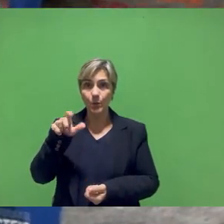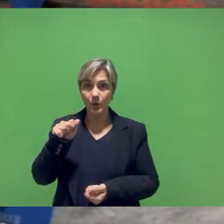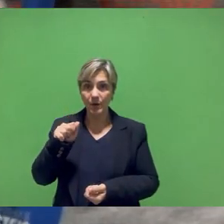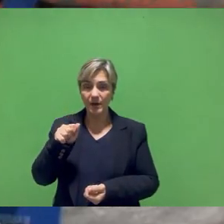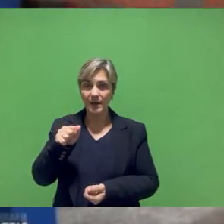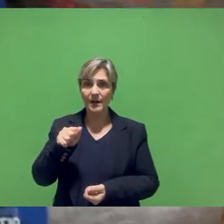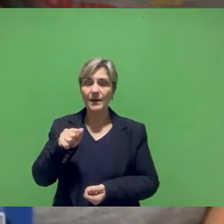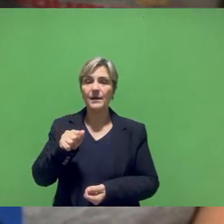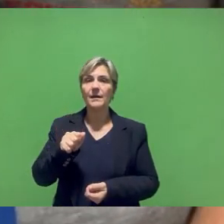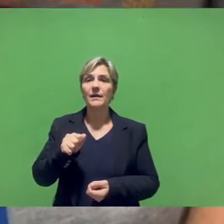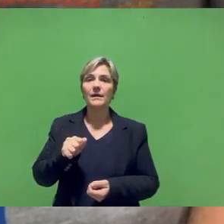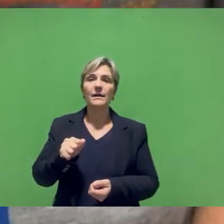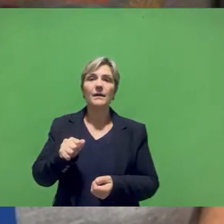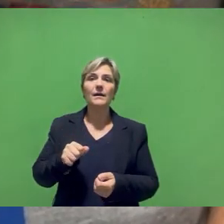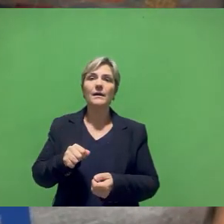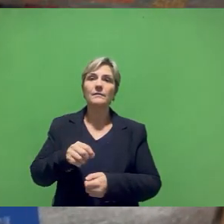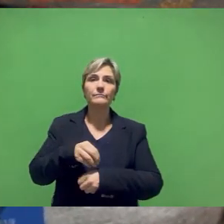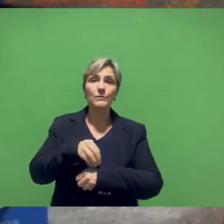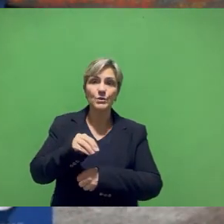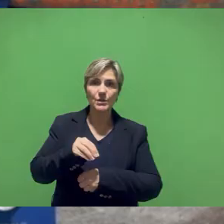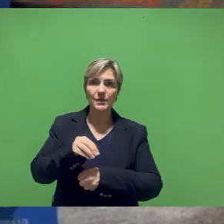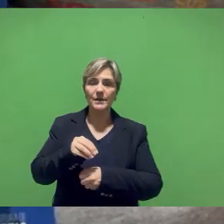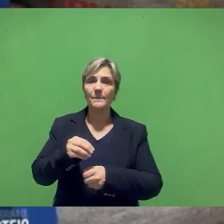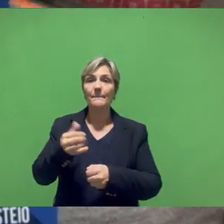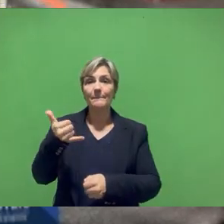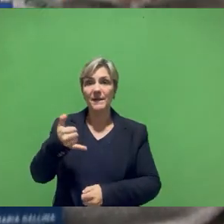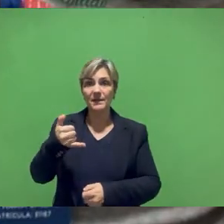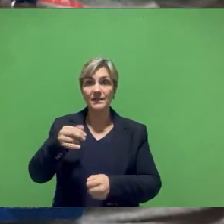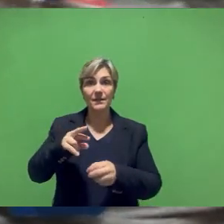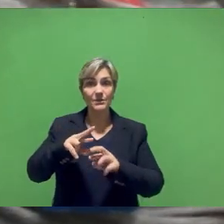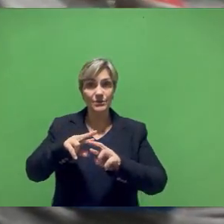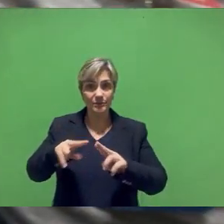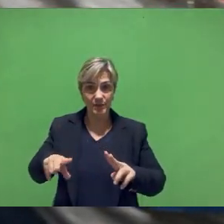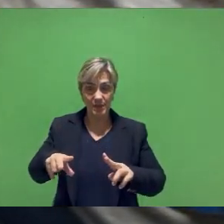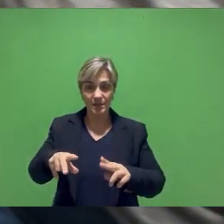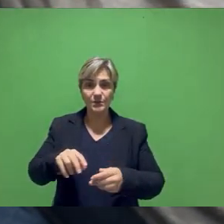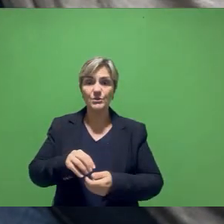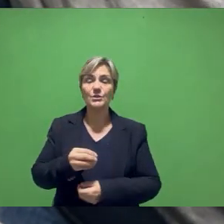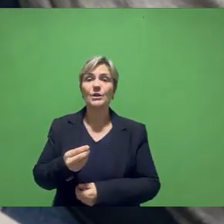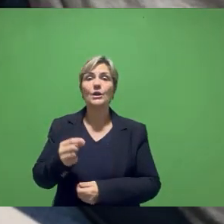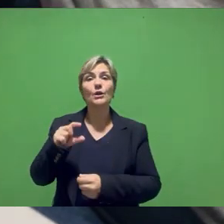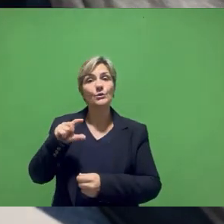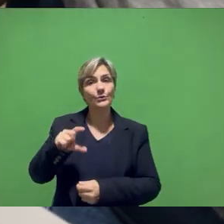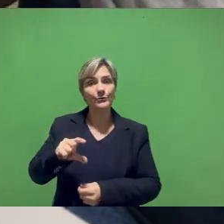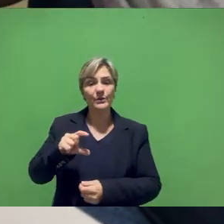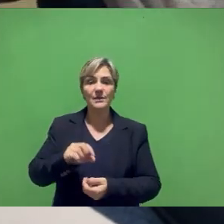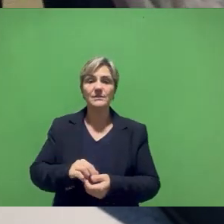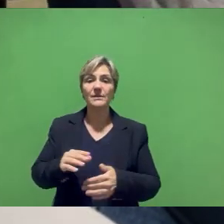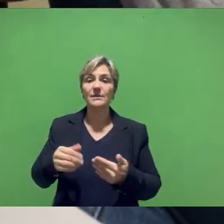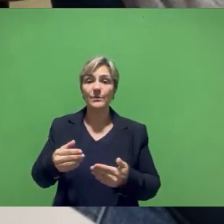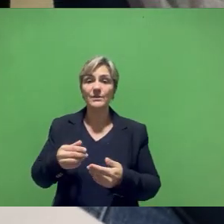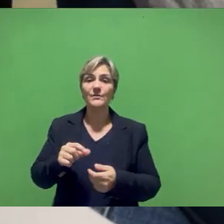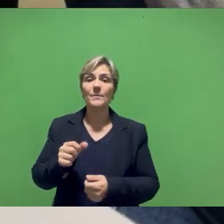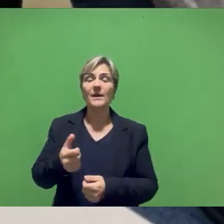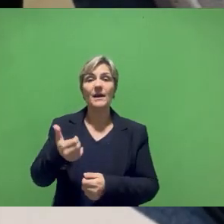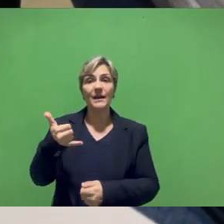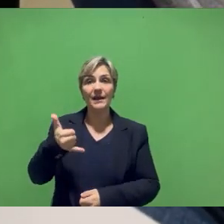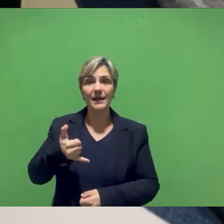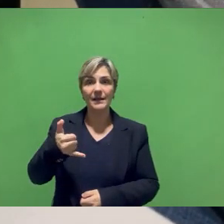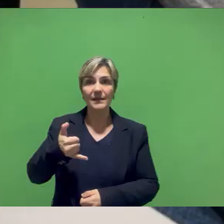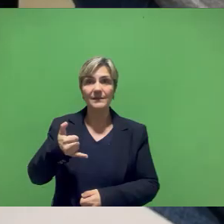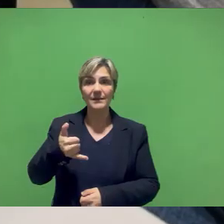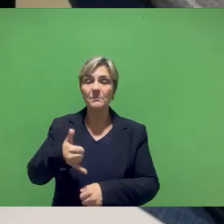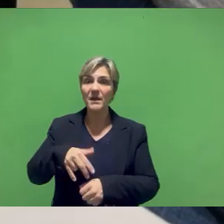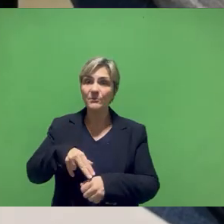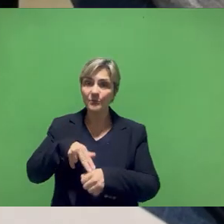a caneta é diferente da mistura do frasco. Então a gente vai segurar firmemente a caneta para